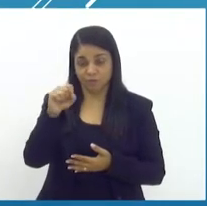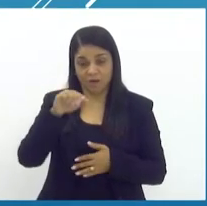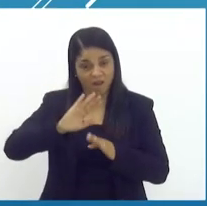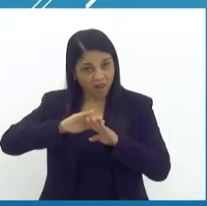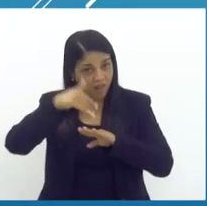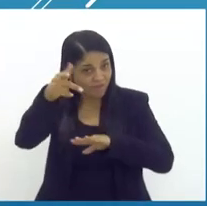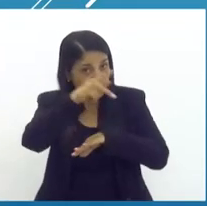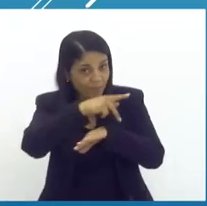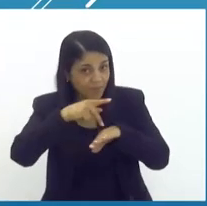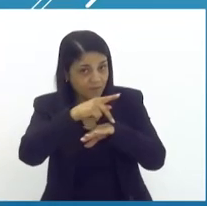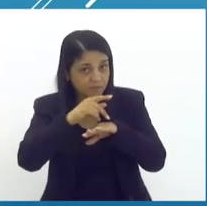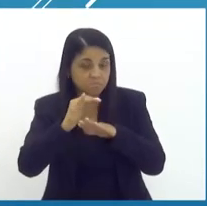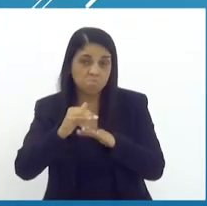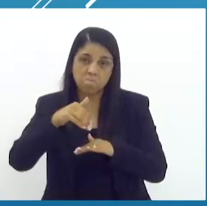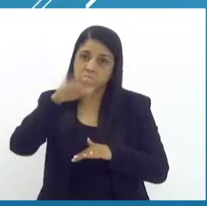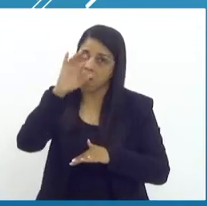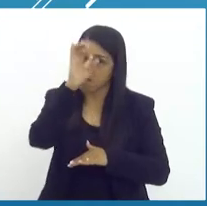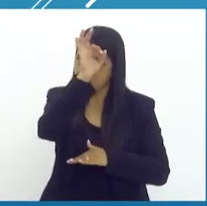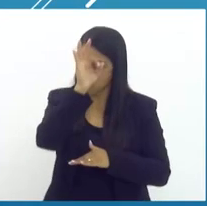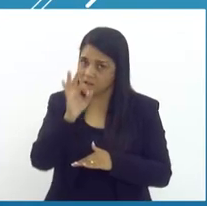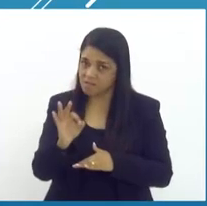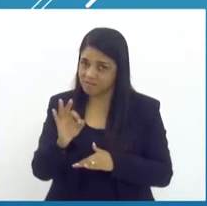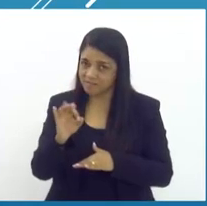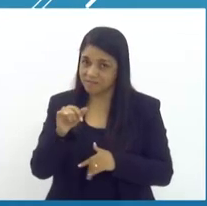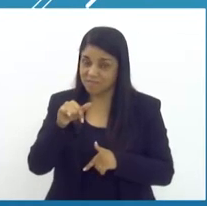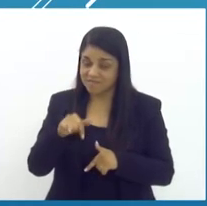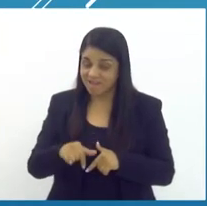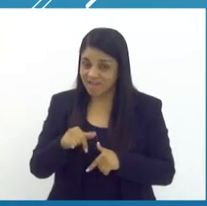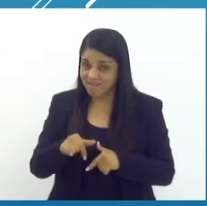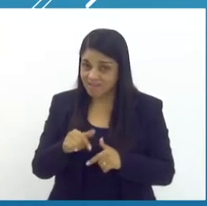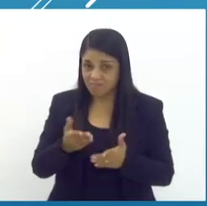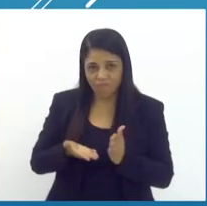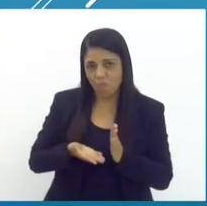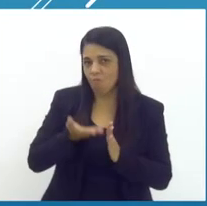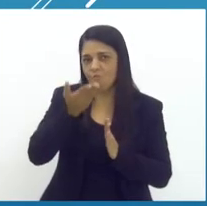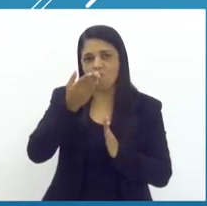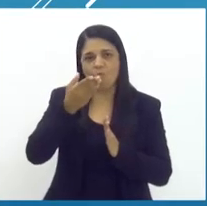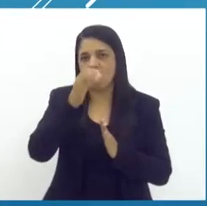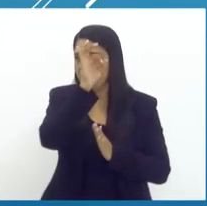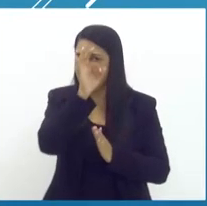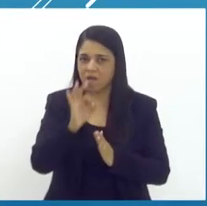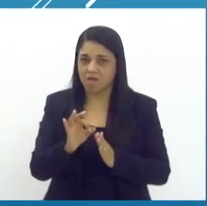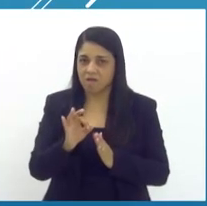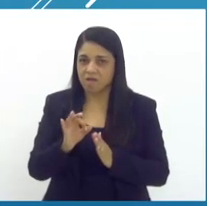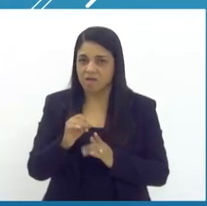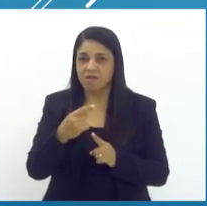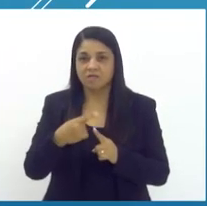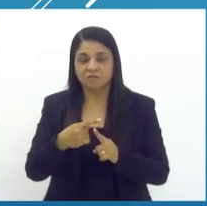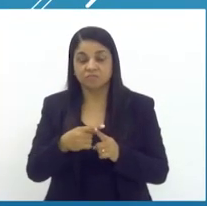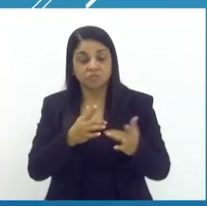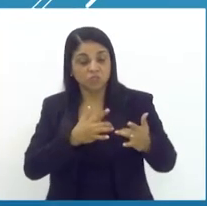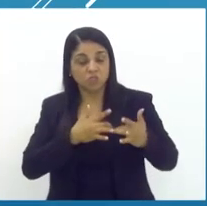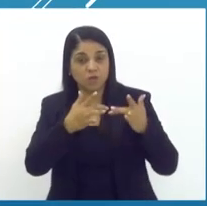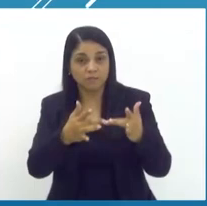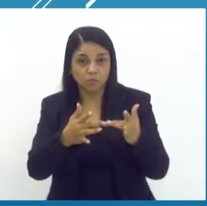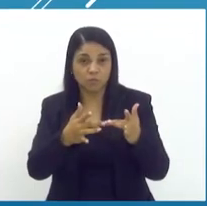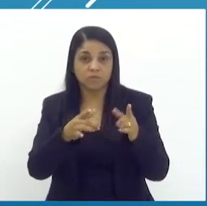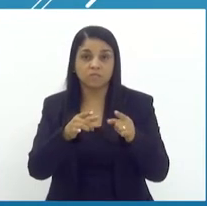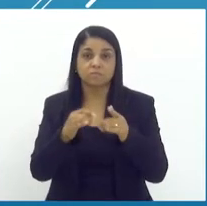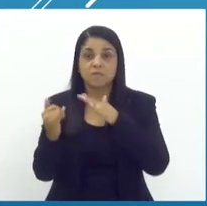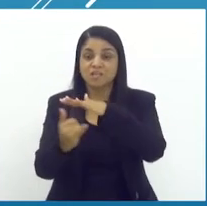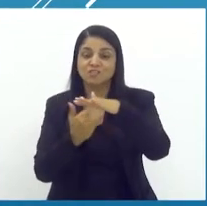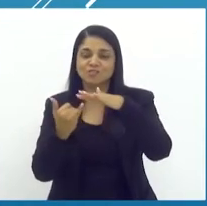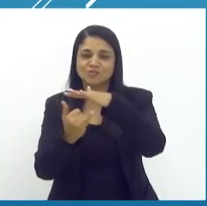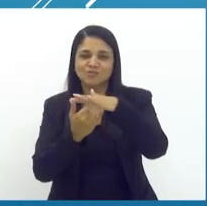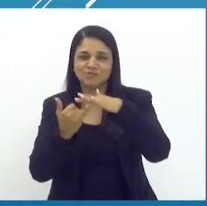muito maiores só que ele não vai incidir mais sobre as transmissões e doações para instituições